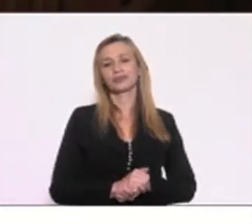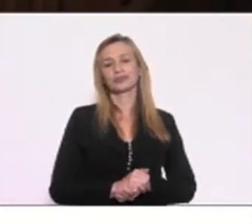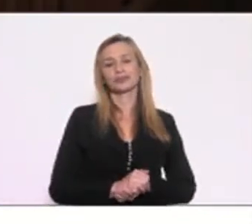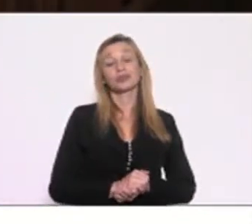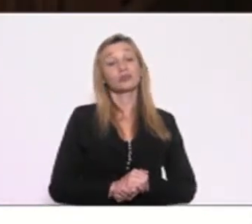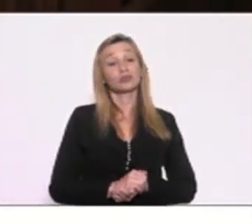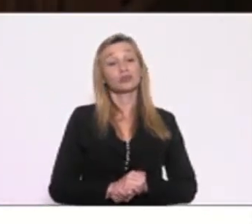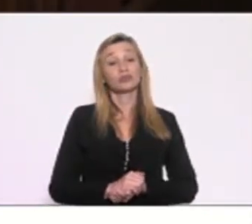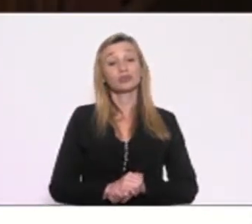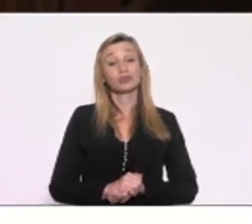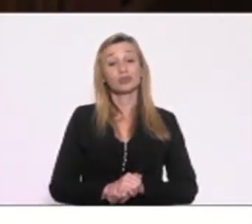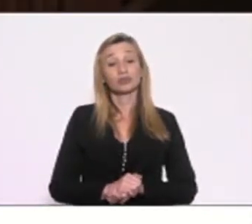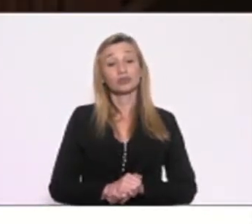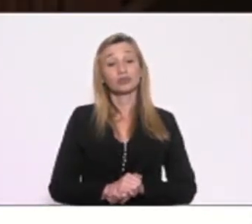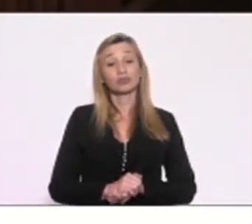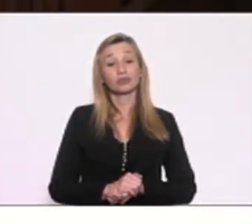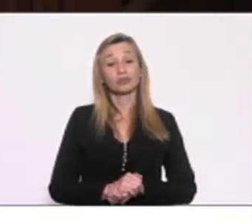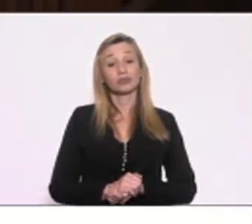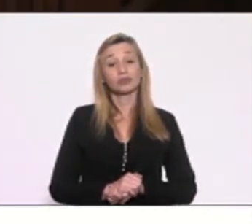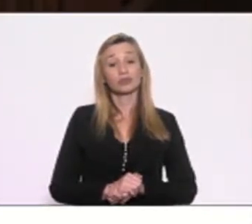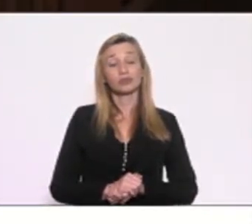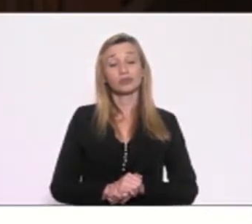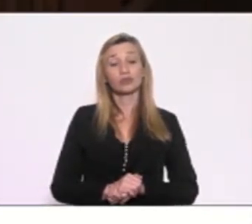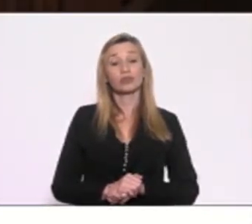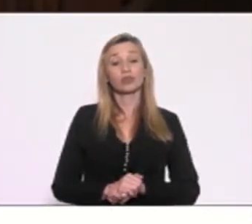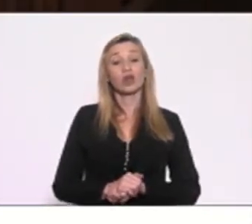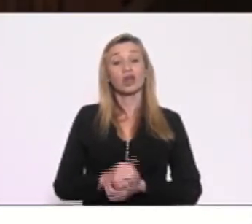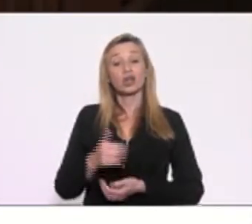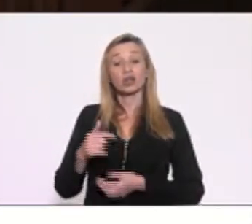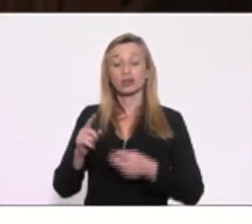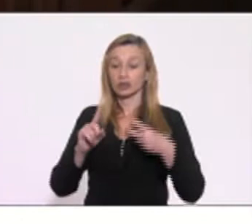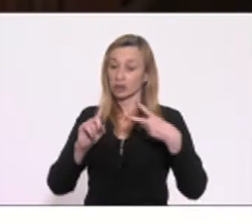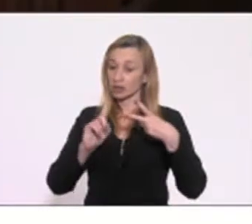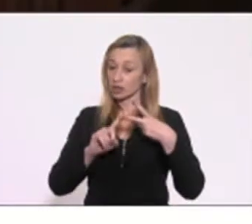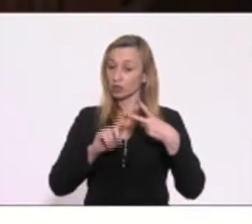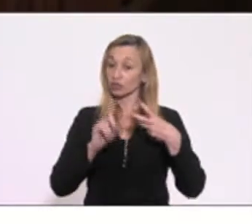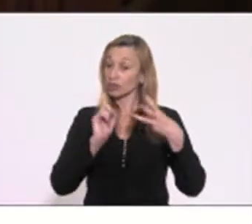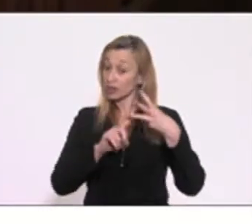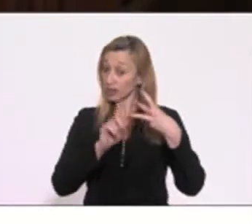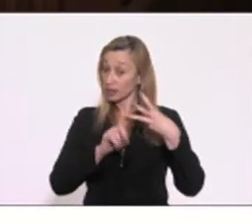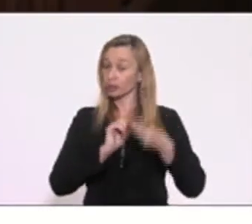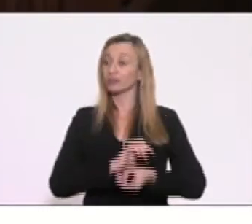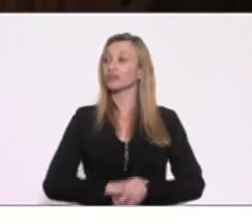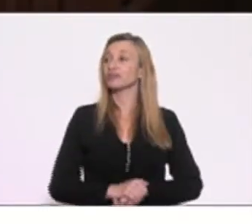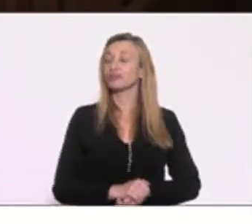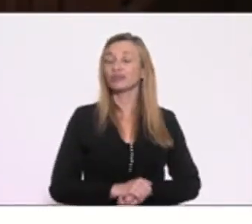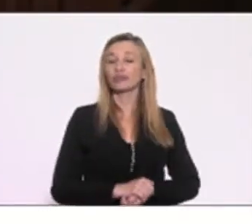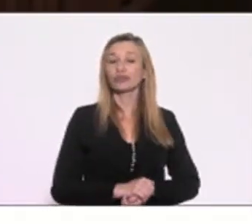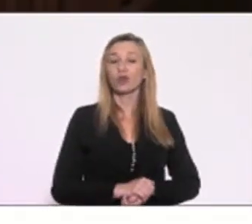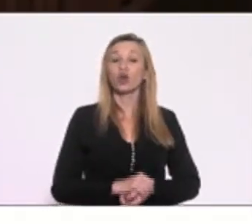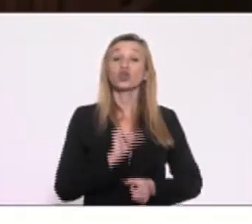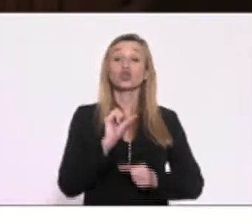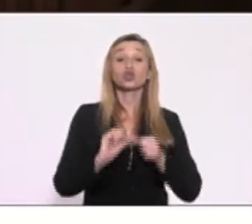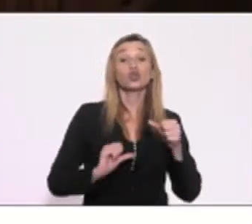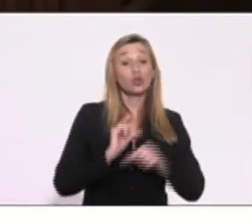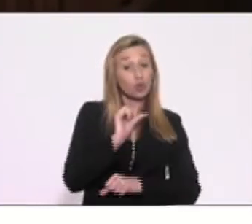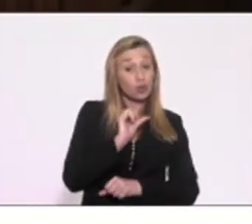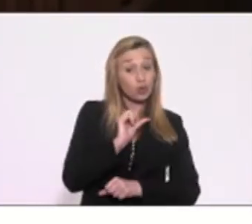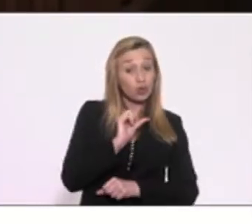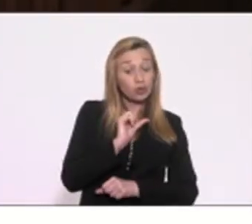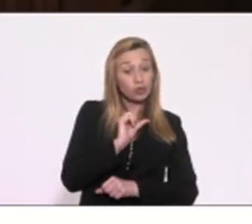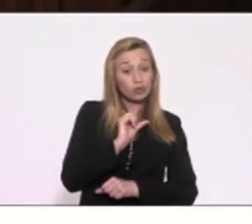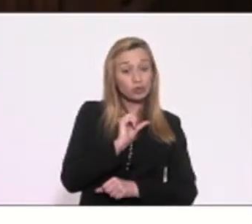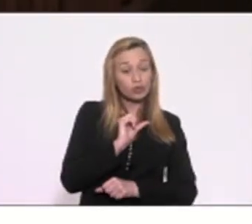Só aí é o segundo ponto. Terceiro, trocou